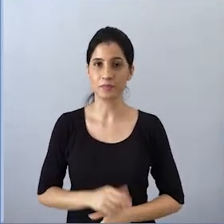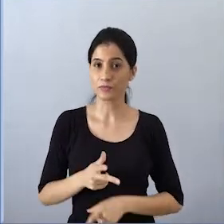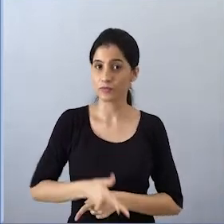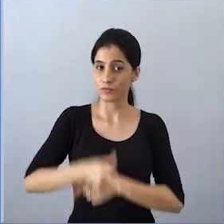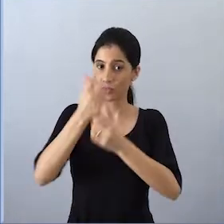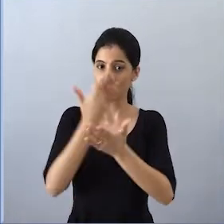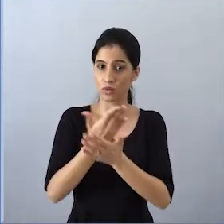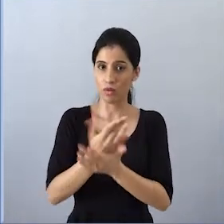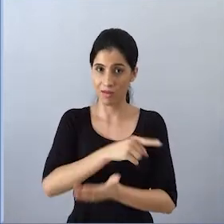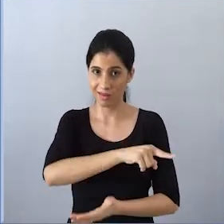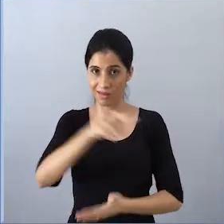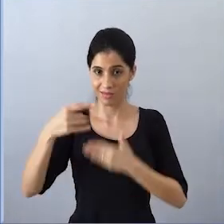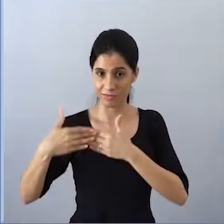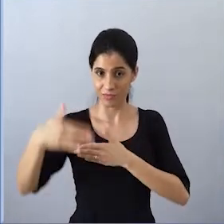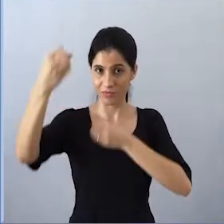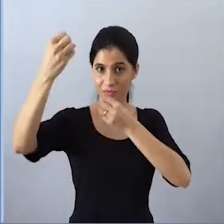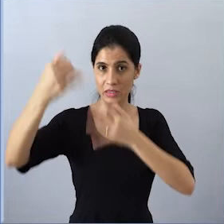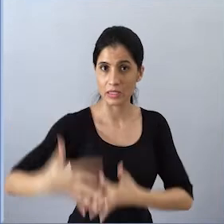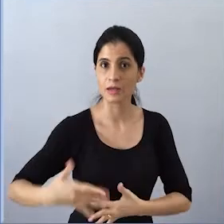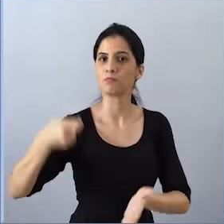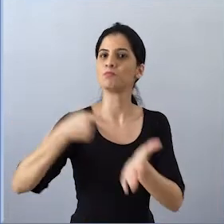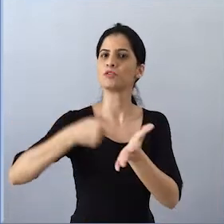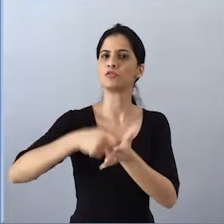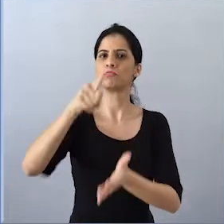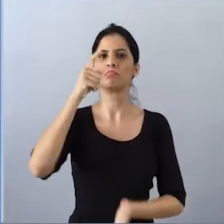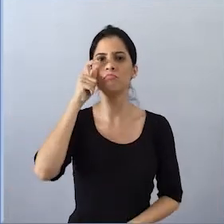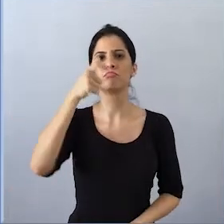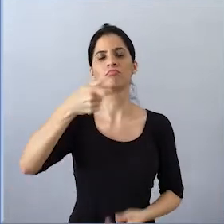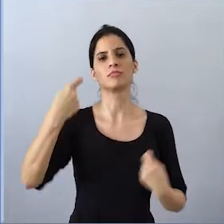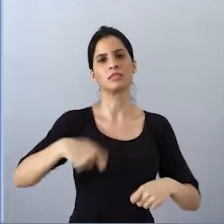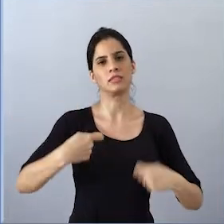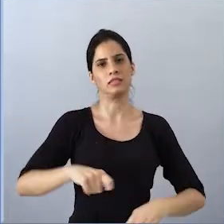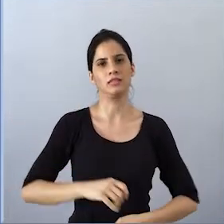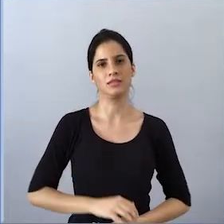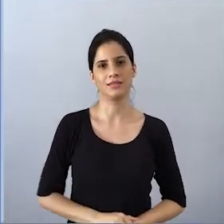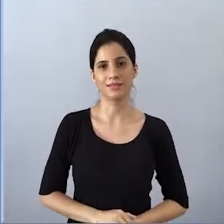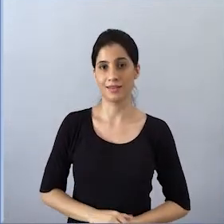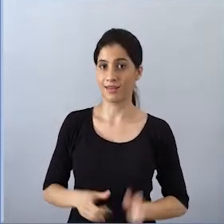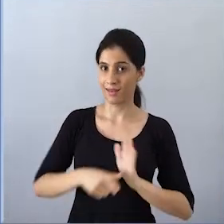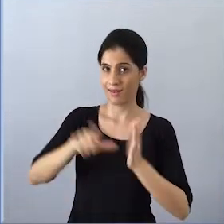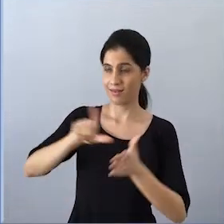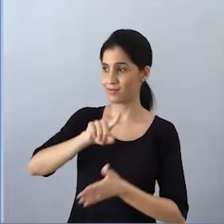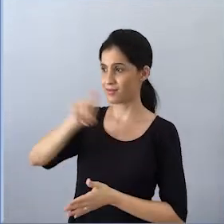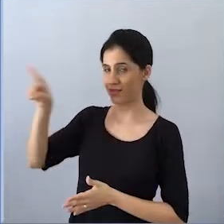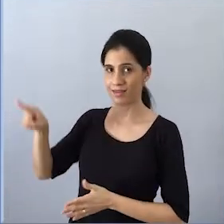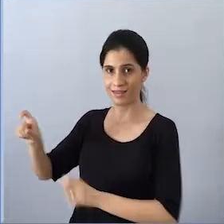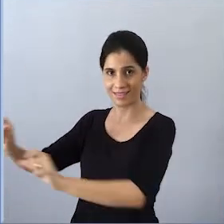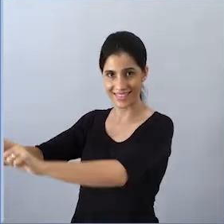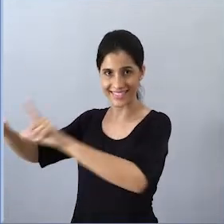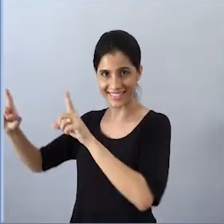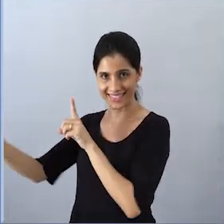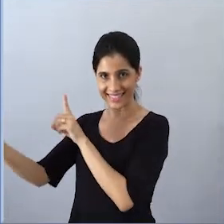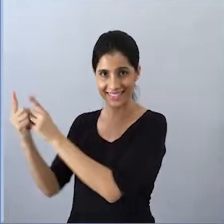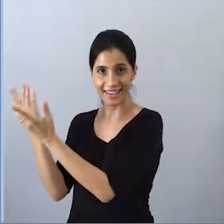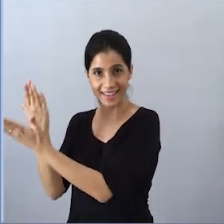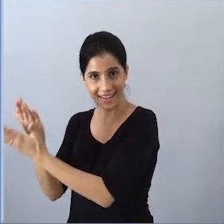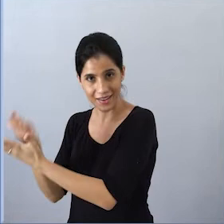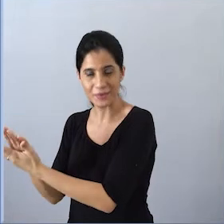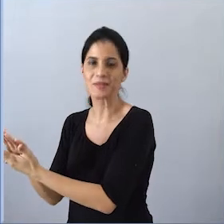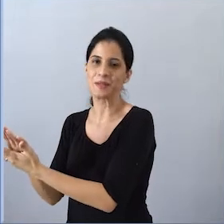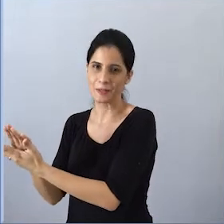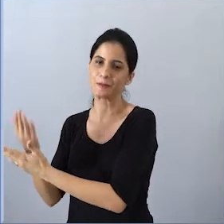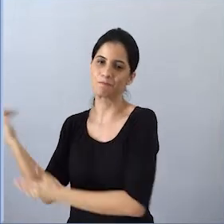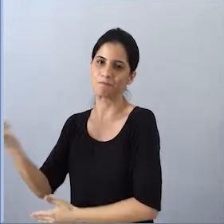As videoaulas são de caráter obrigatório e pré-requisito para as aulas discursivas presenciais semanais ou para as aulas